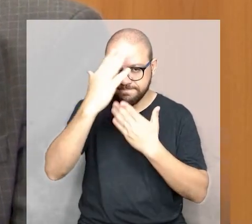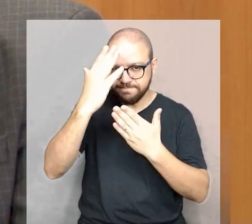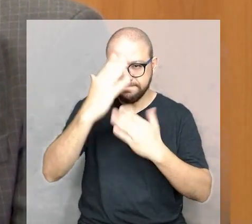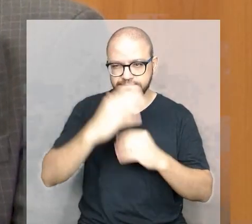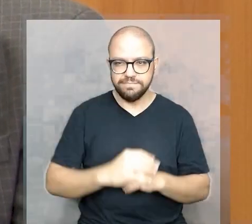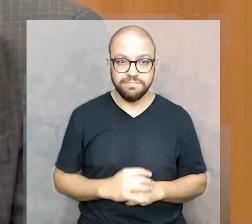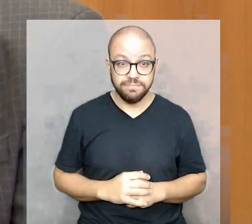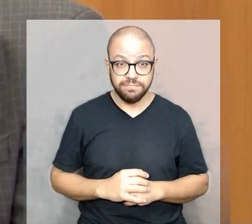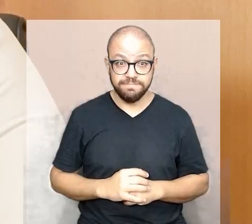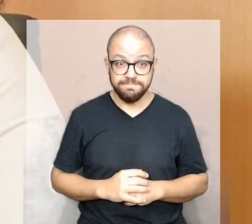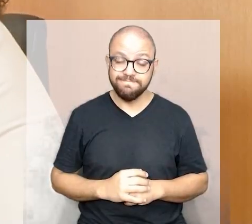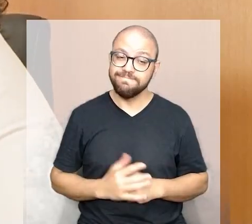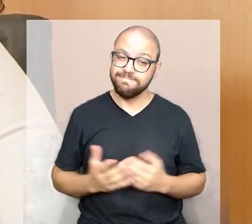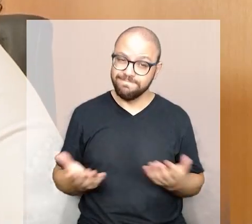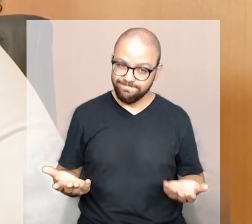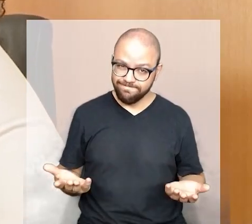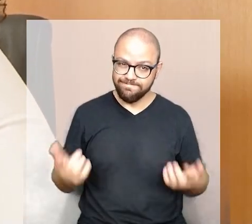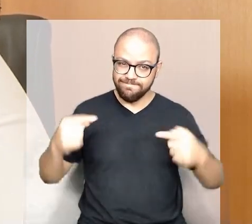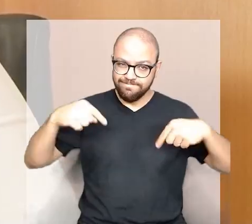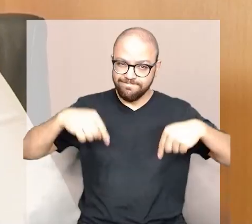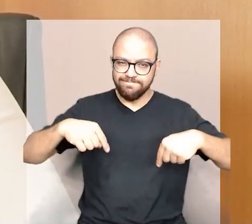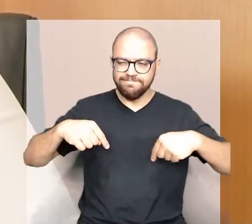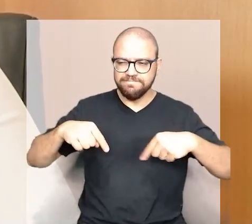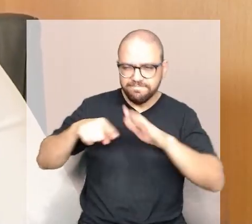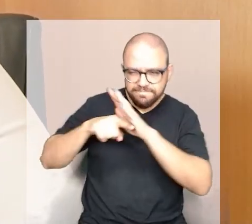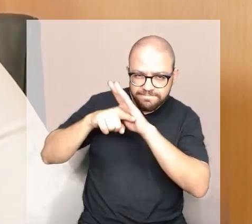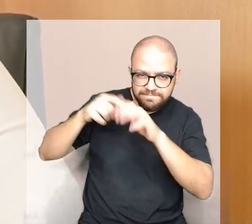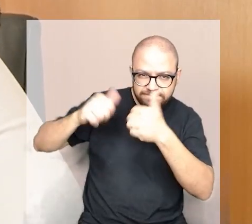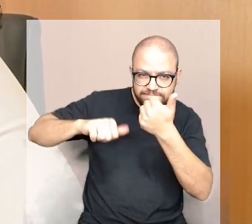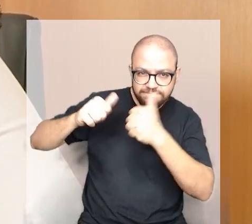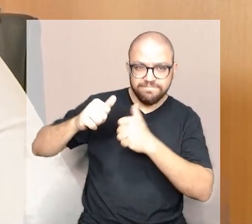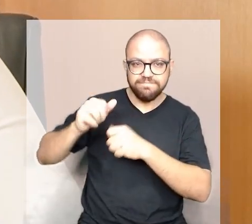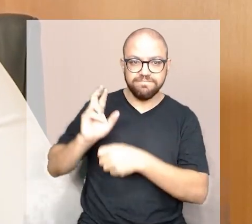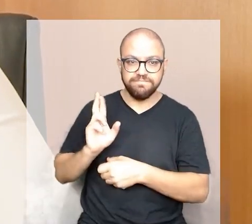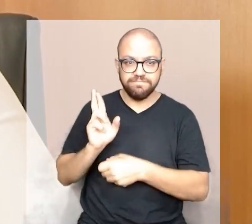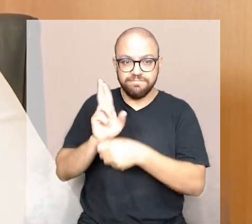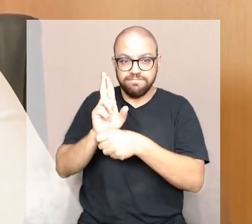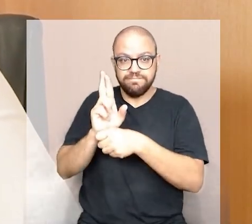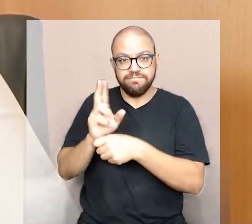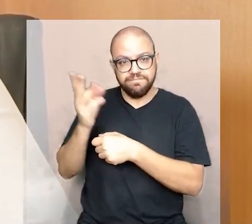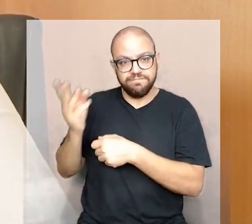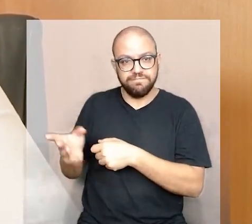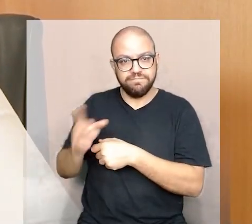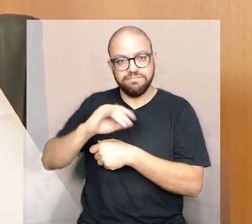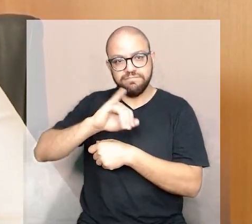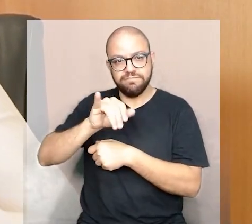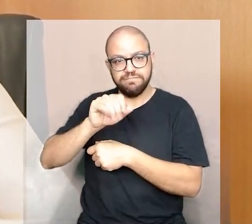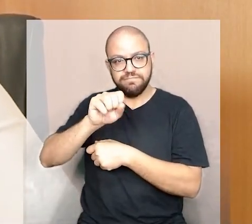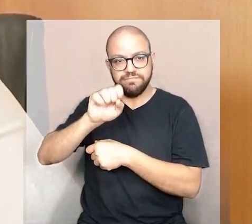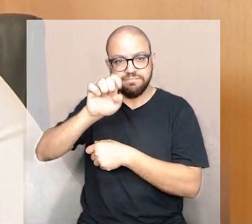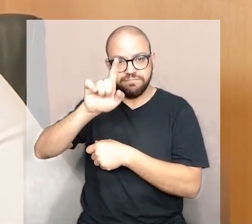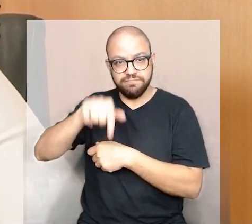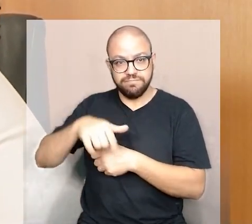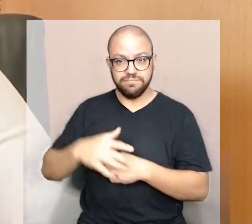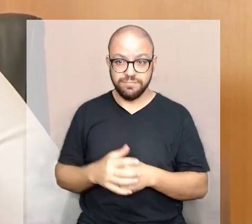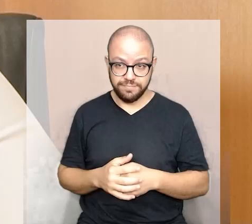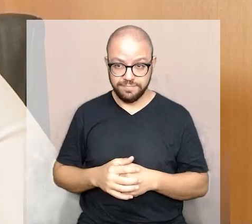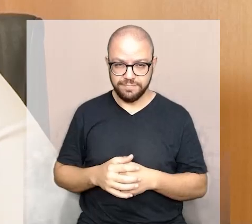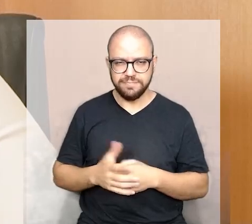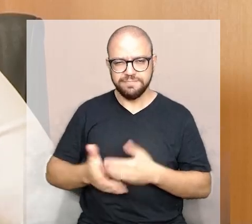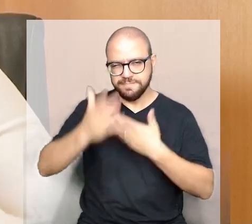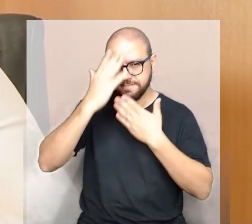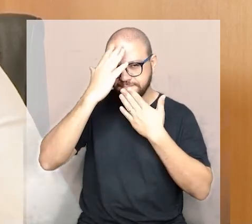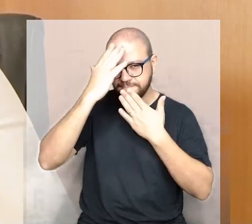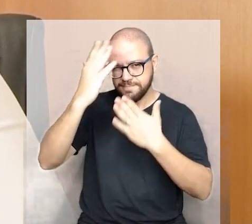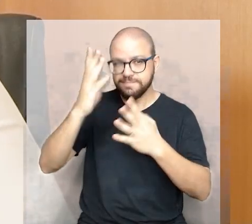Viu? Obrigado também. E assim a gente termina esse balanço da gestão do Procurador-Geral do Trabalho, Dr. José de Lima Ramos